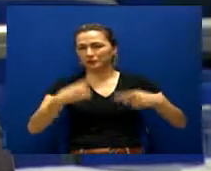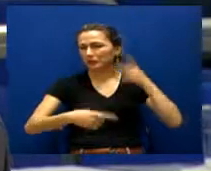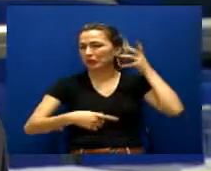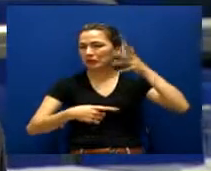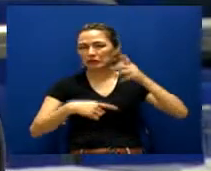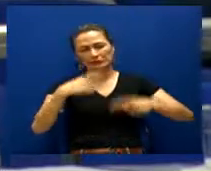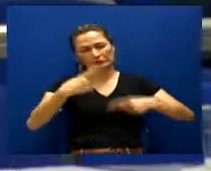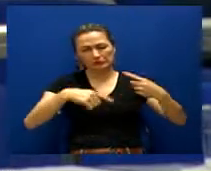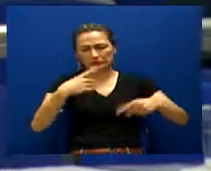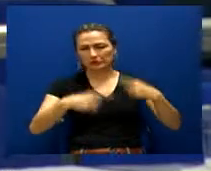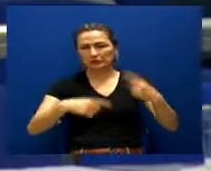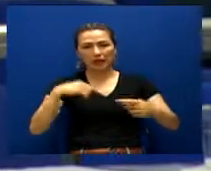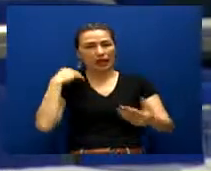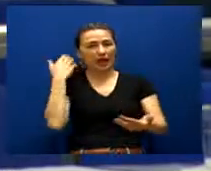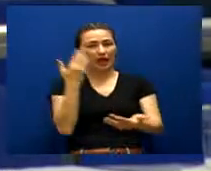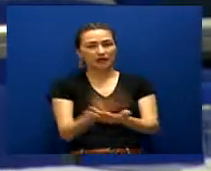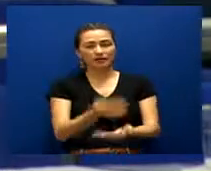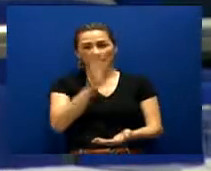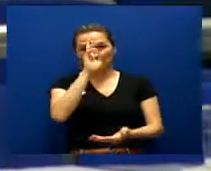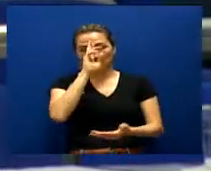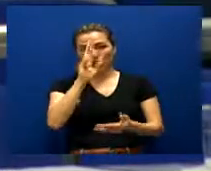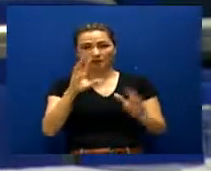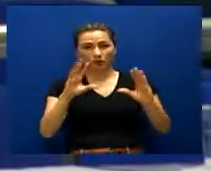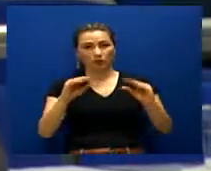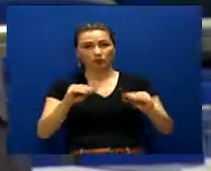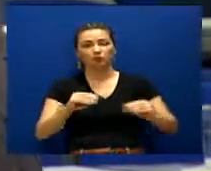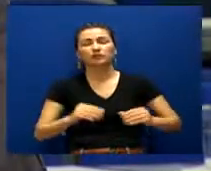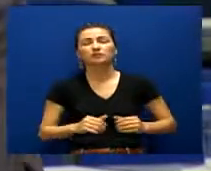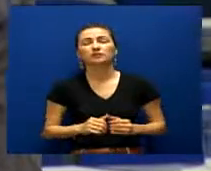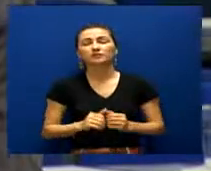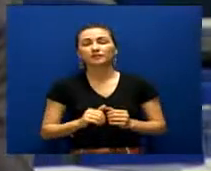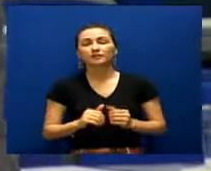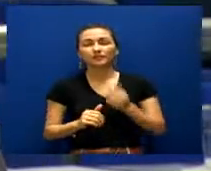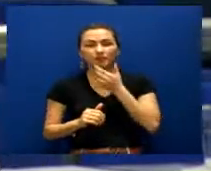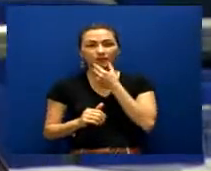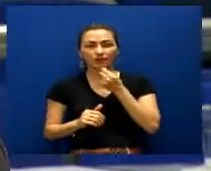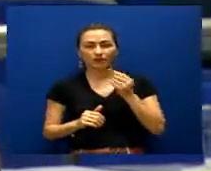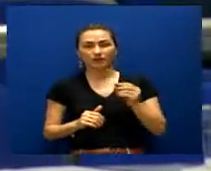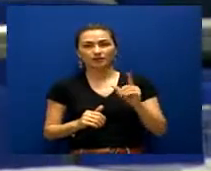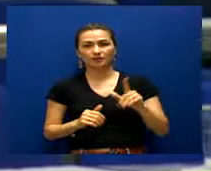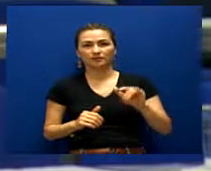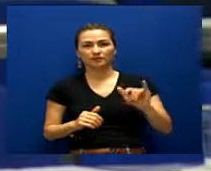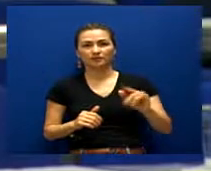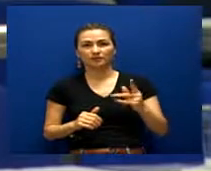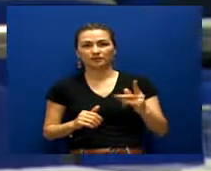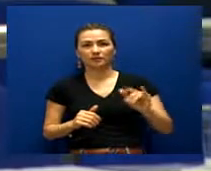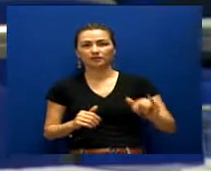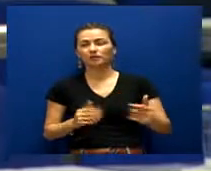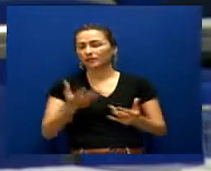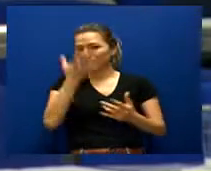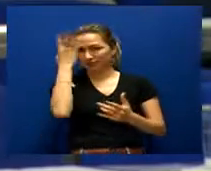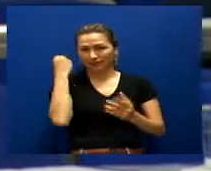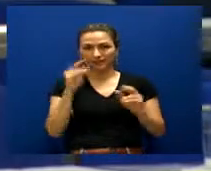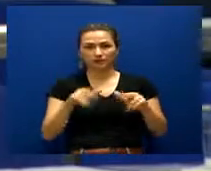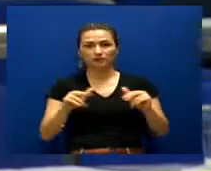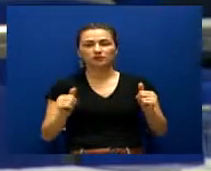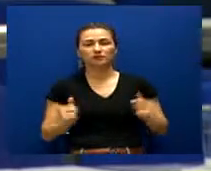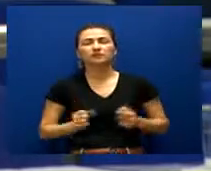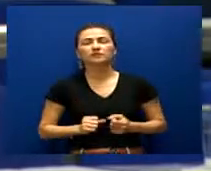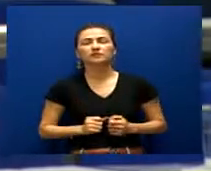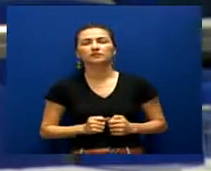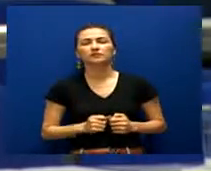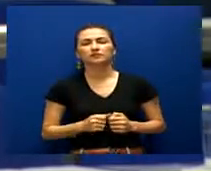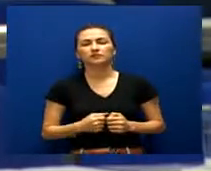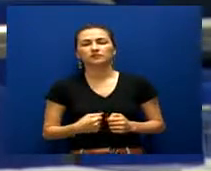e ficava discutindo na coisa. E ele disse que nunca esquece disso. Mas eu lembro muito bem um dia, padre Flávio,